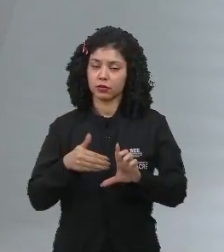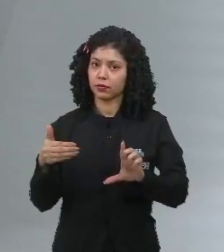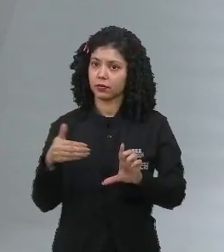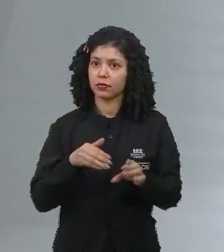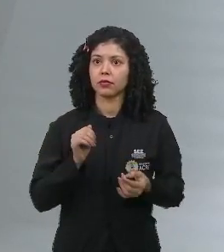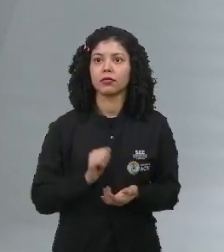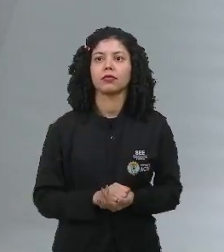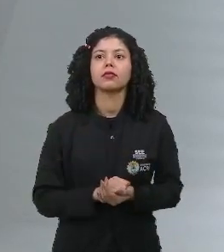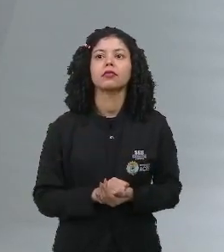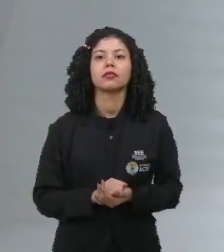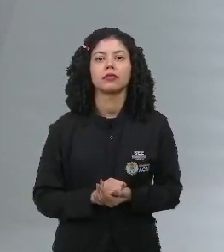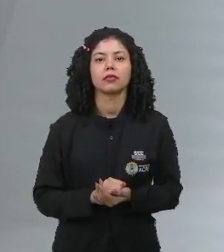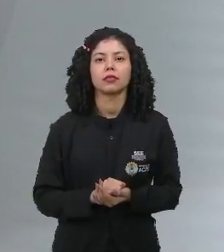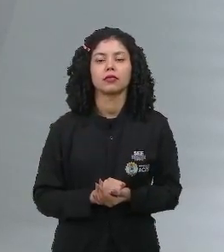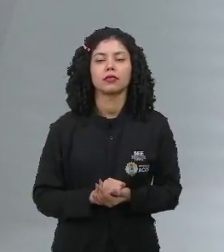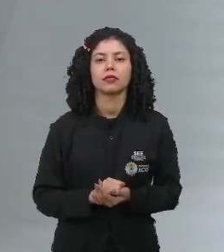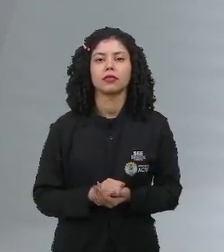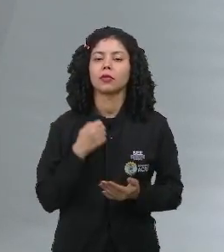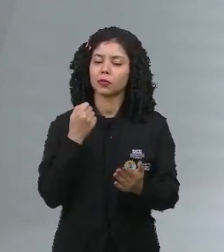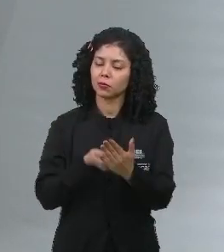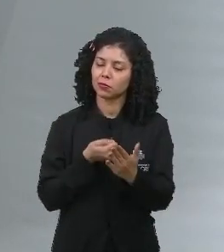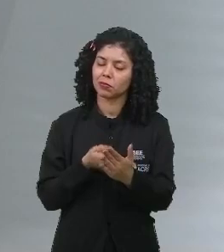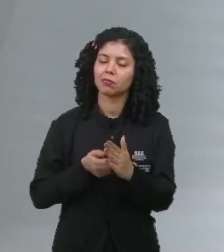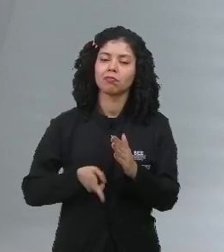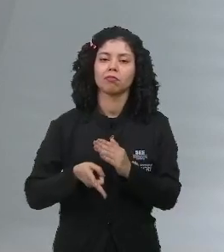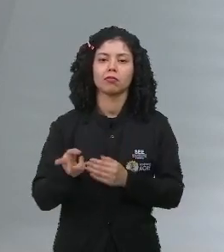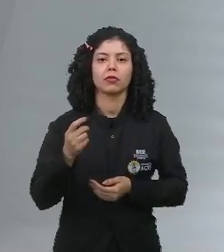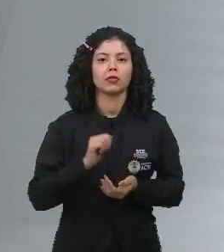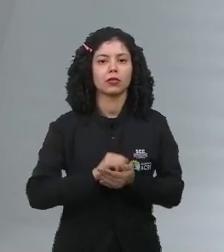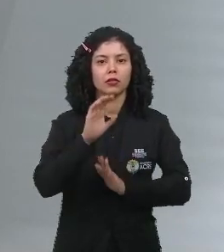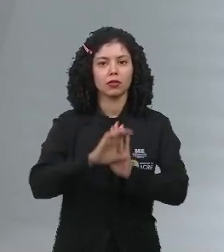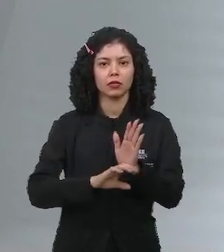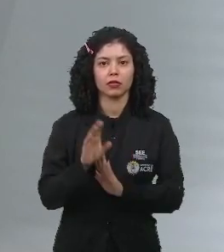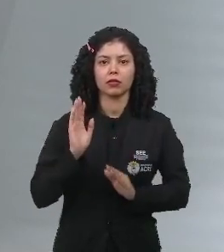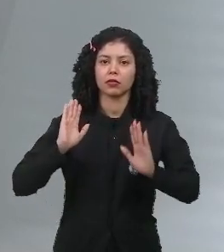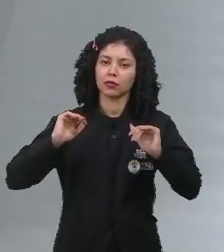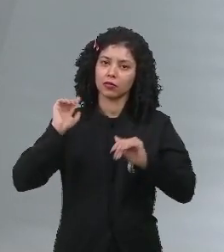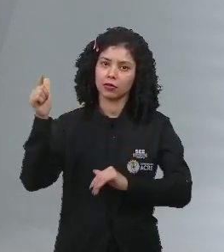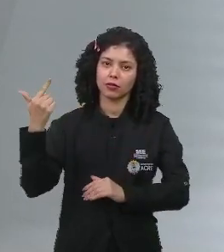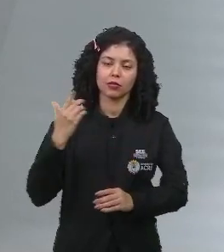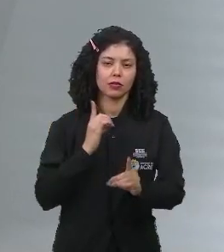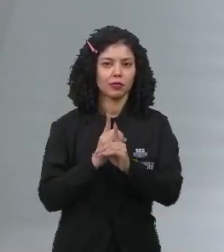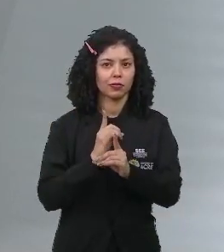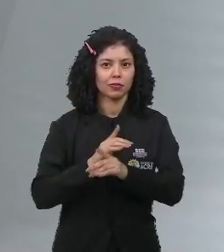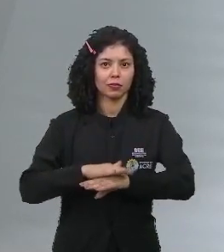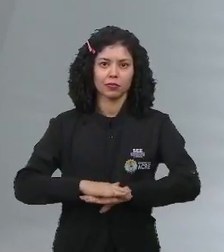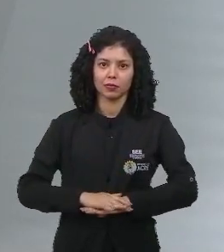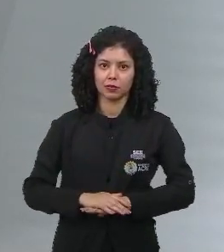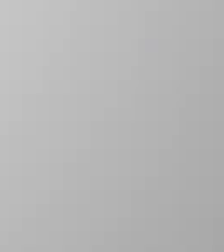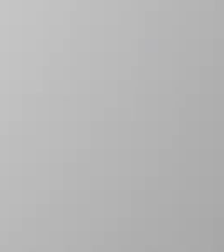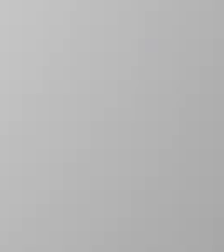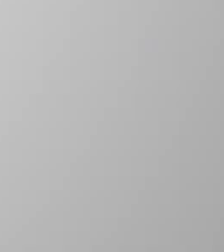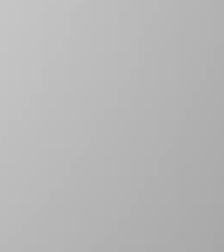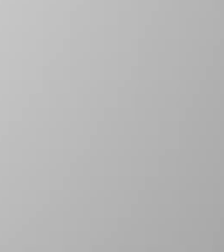plataforma para o reforço desse conteúdo até o próximo encontro